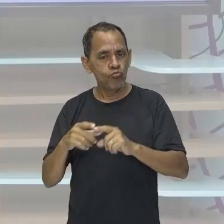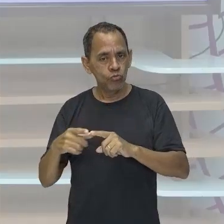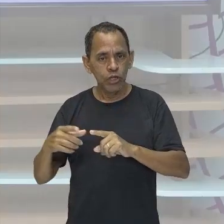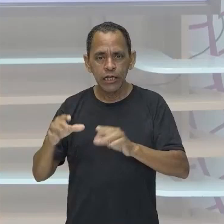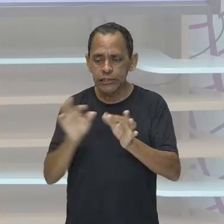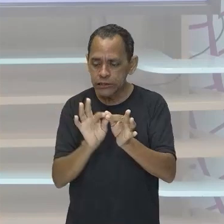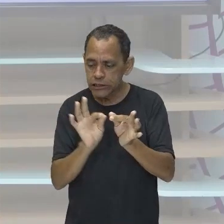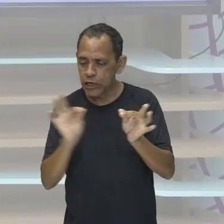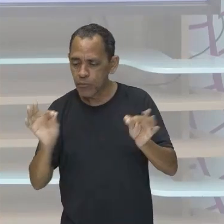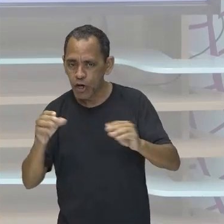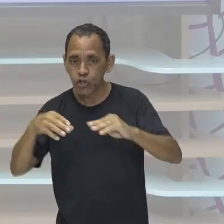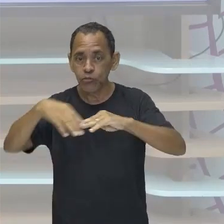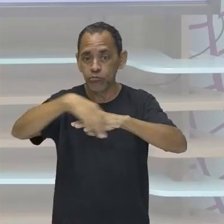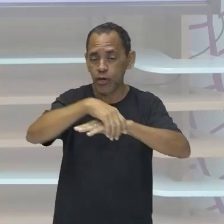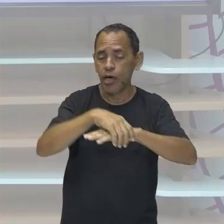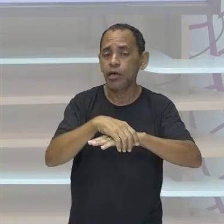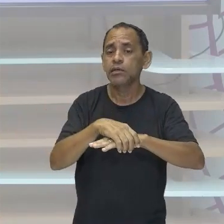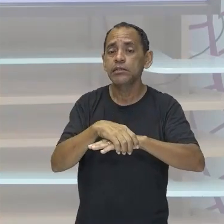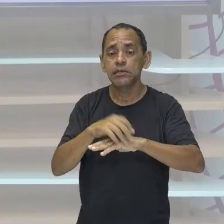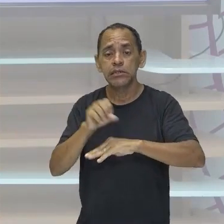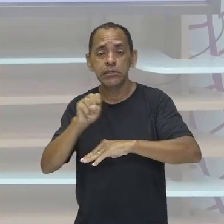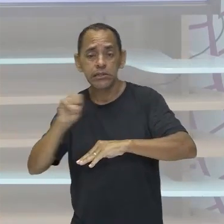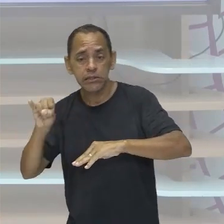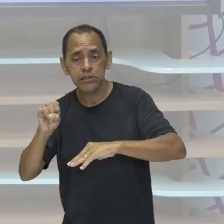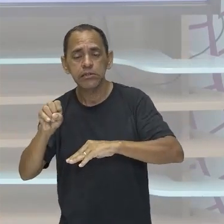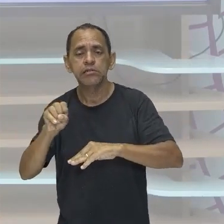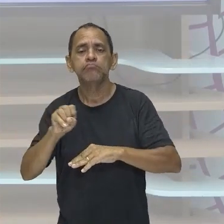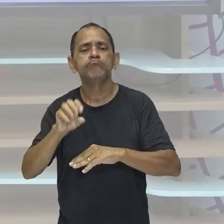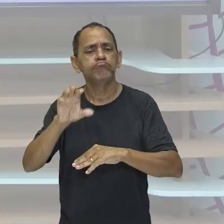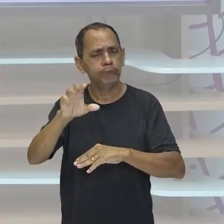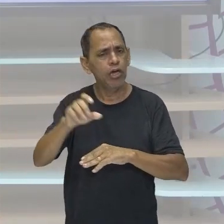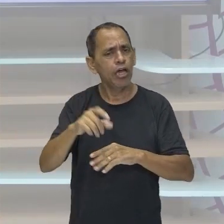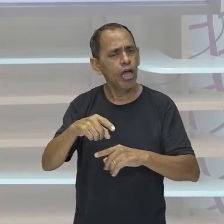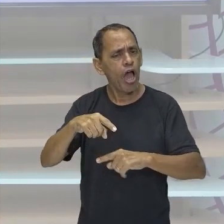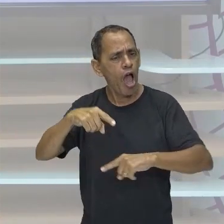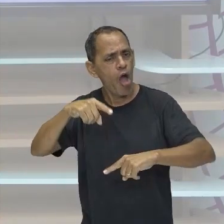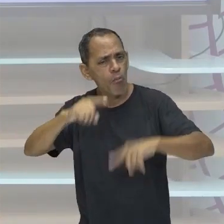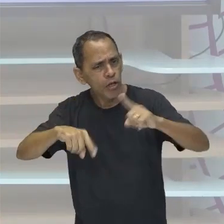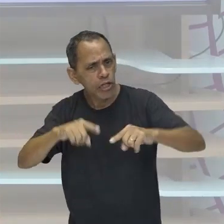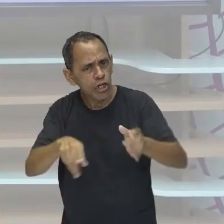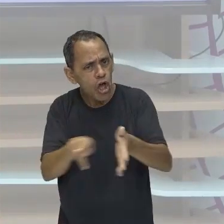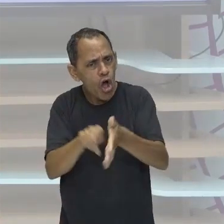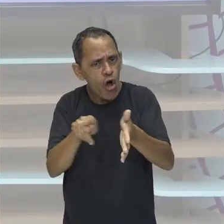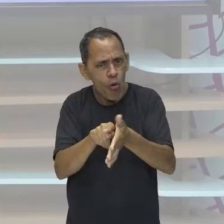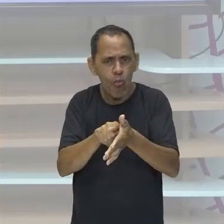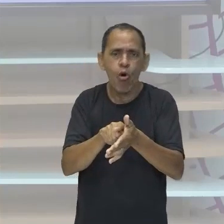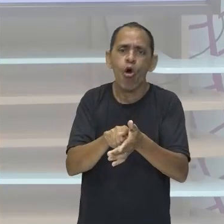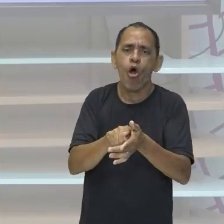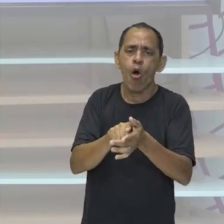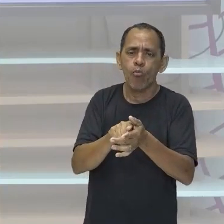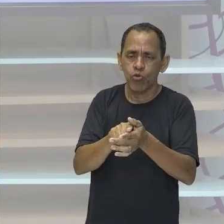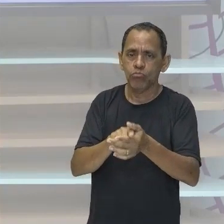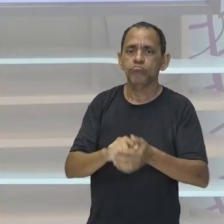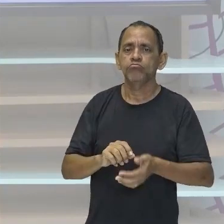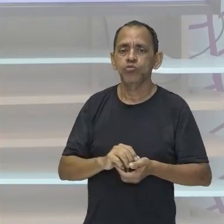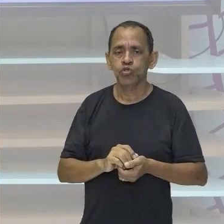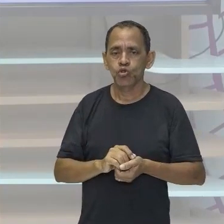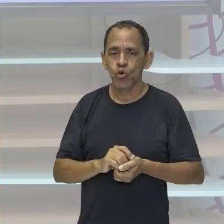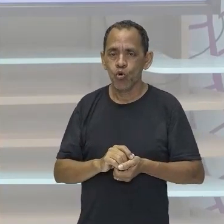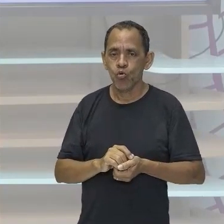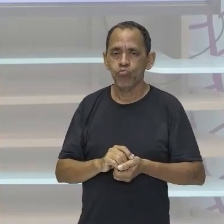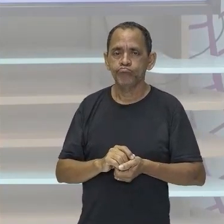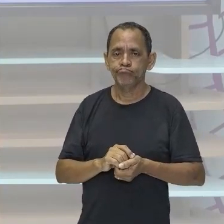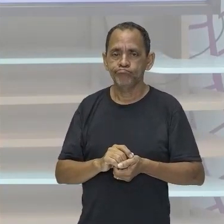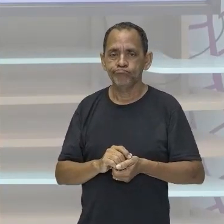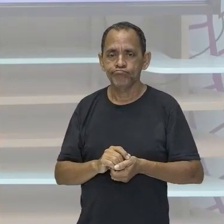régua e medir o tamanho do teu pé e jogar nesta relação aqui,